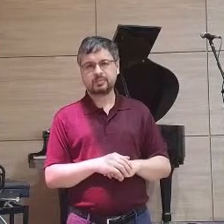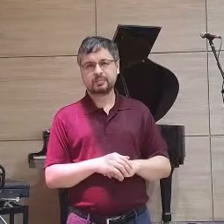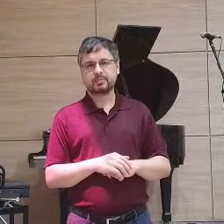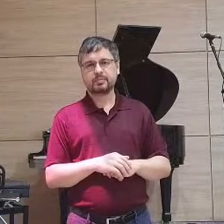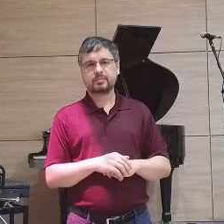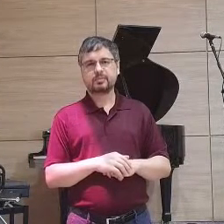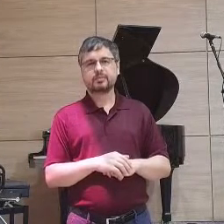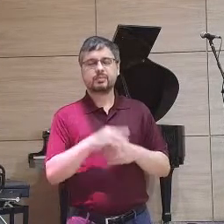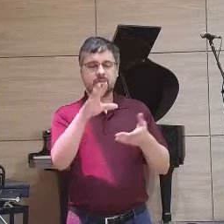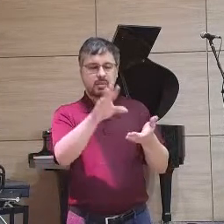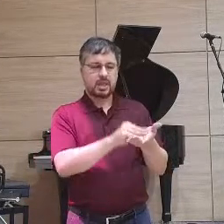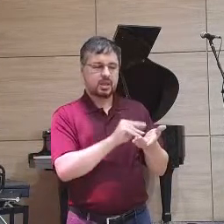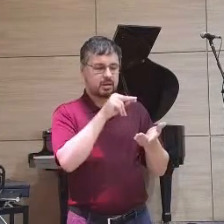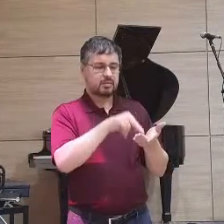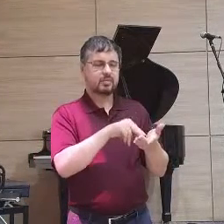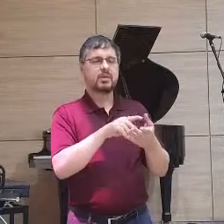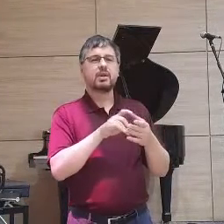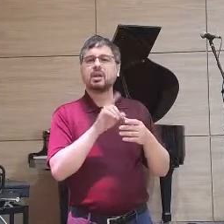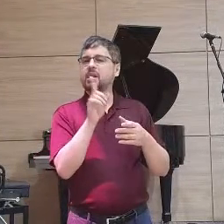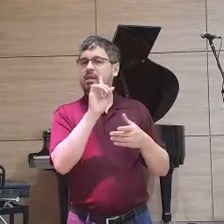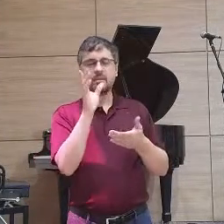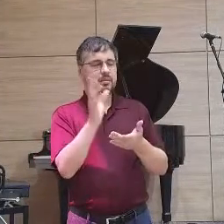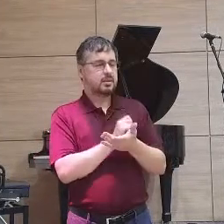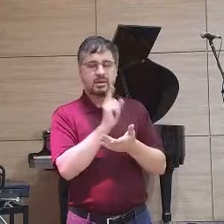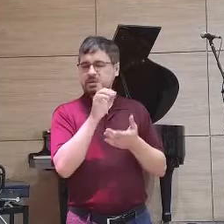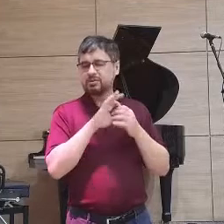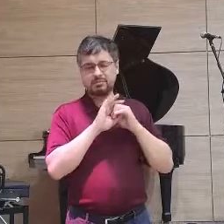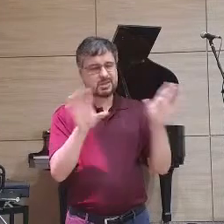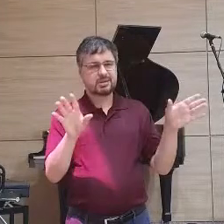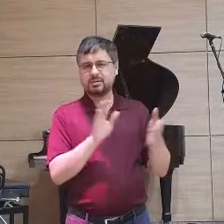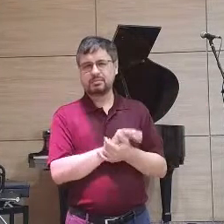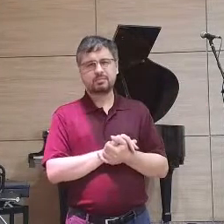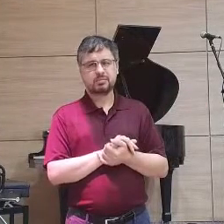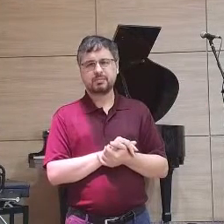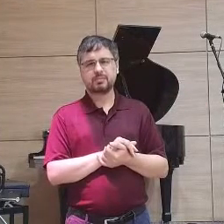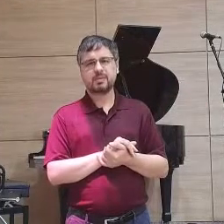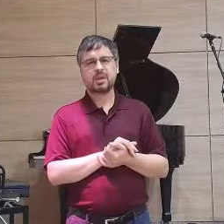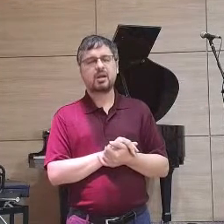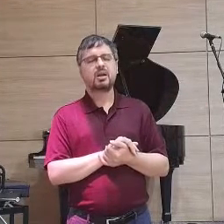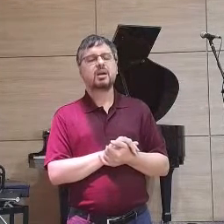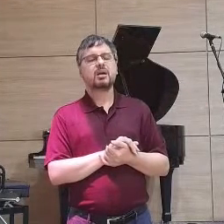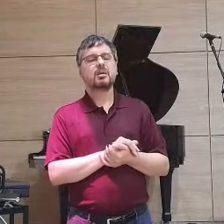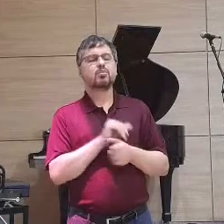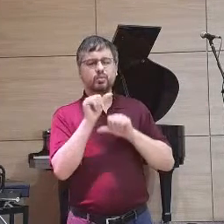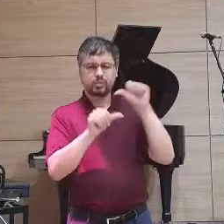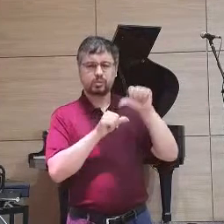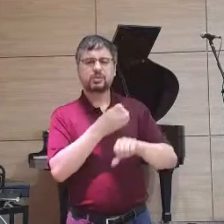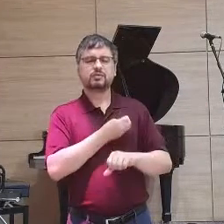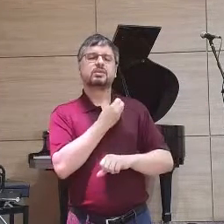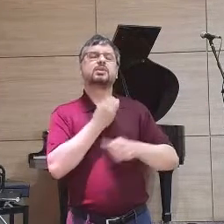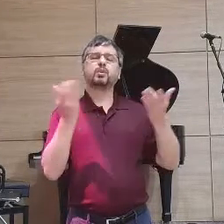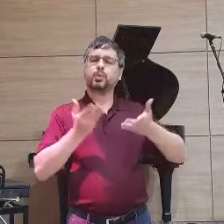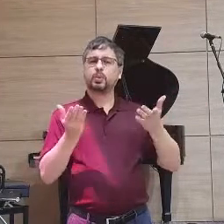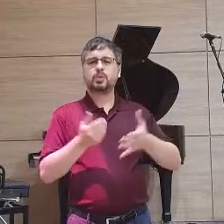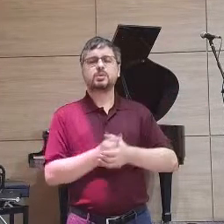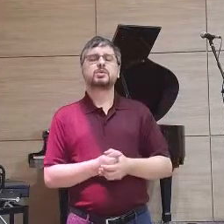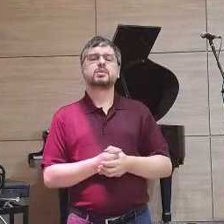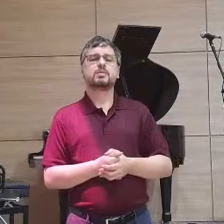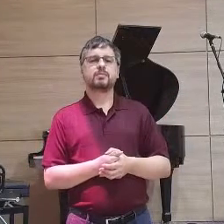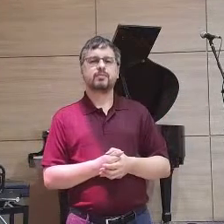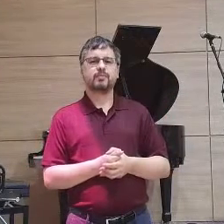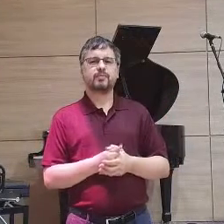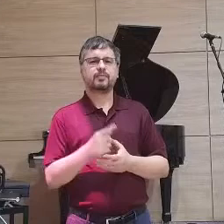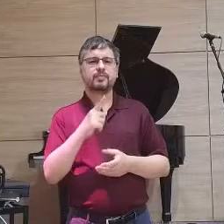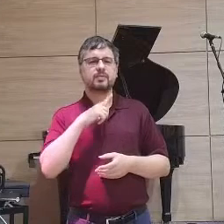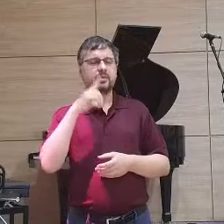e pega aí deixa passar não e deixa não meu irmão muda vida eu sei que tem